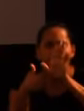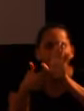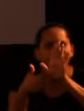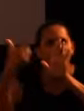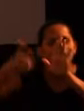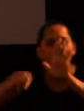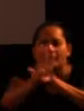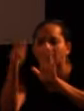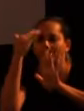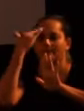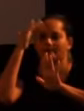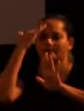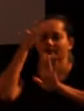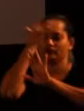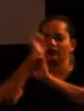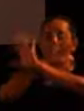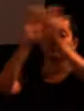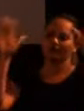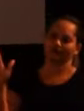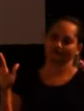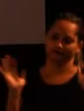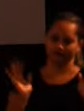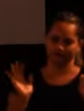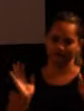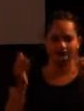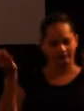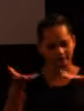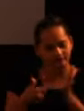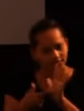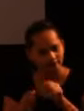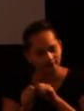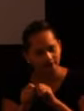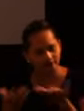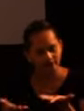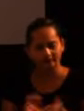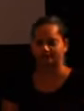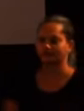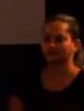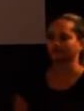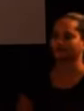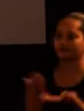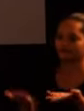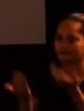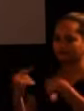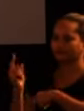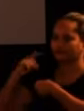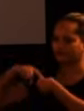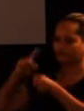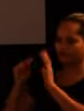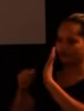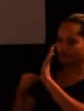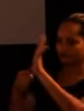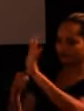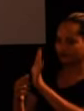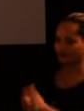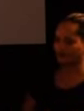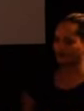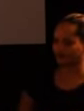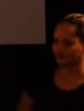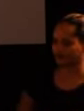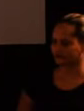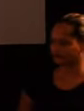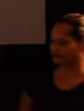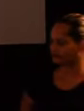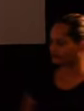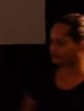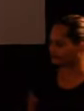entenderem, e assim estamos fazendo, né, mas vamos lá. Aqui é importante para o seguinte, vai começar a caminhar a sombra aí.